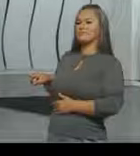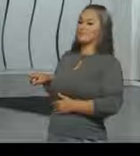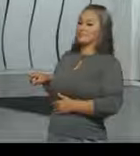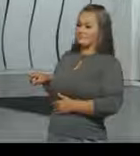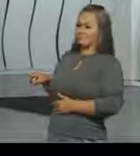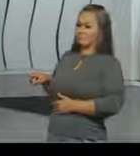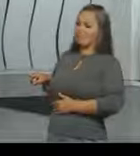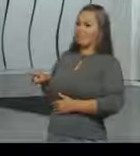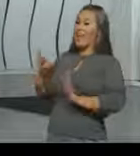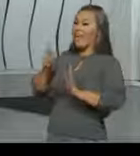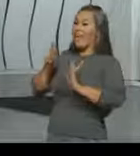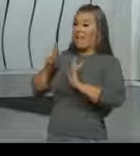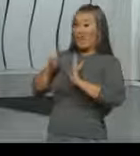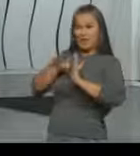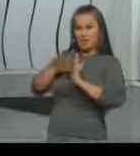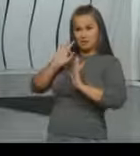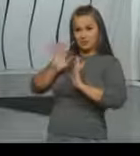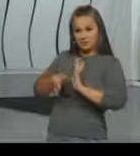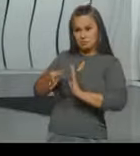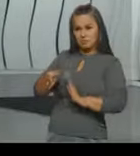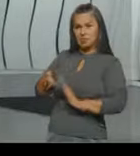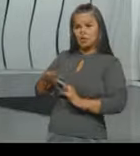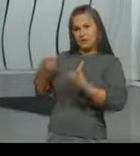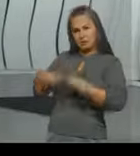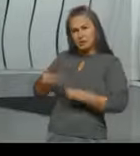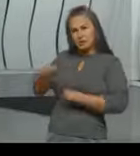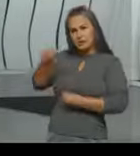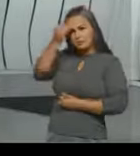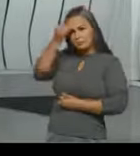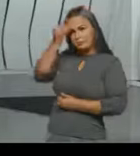3,14. Teve um tira-dúvida que nós falamos sobre isso aqui.